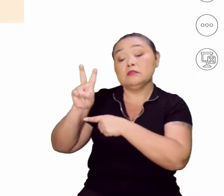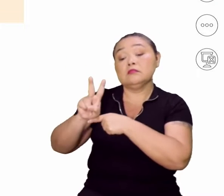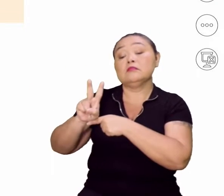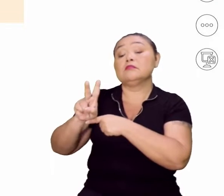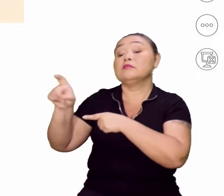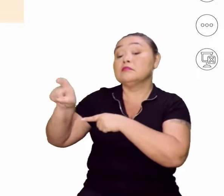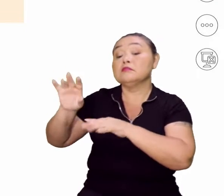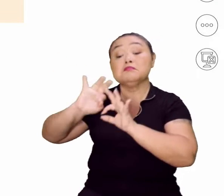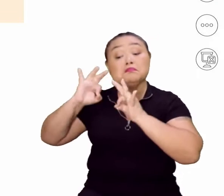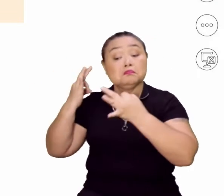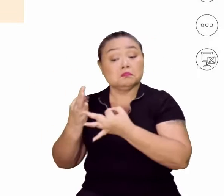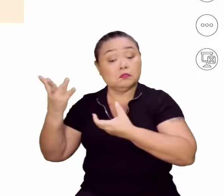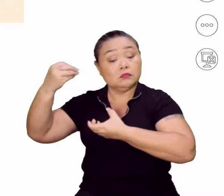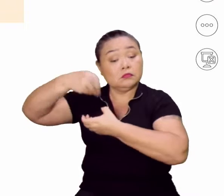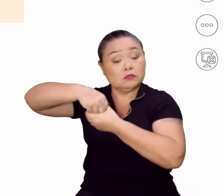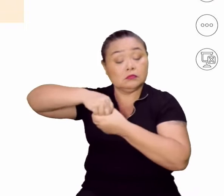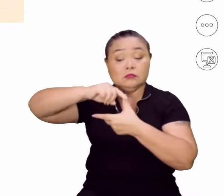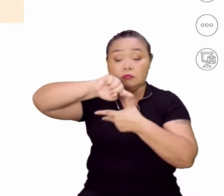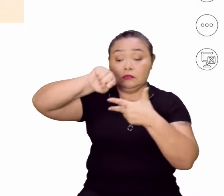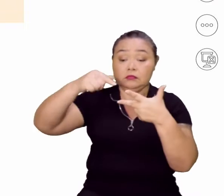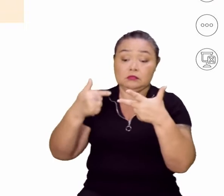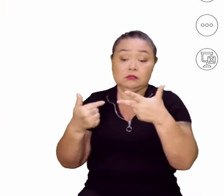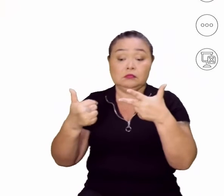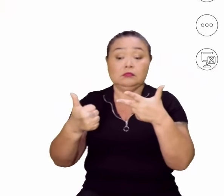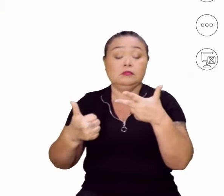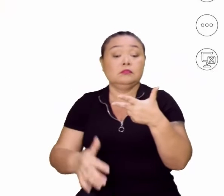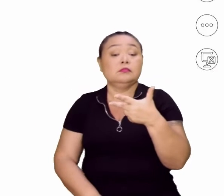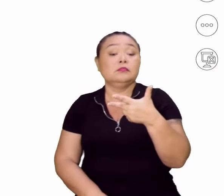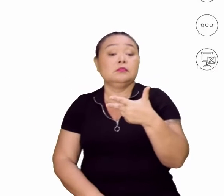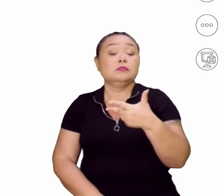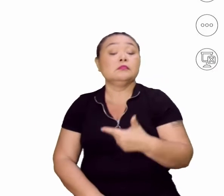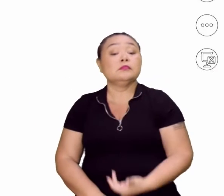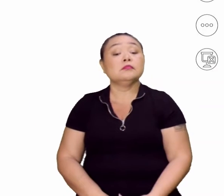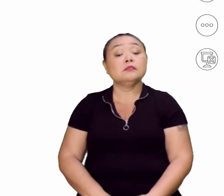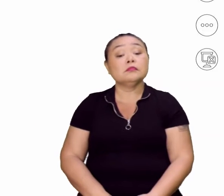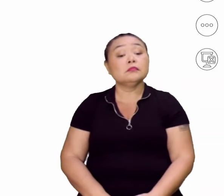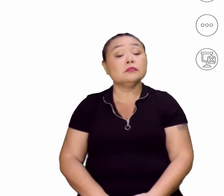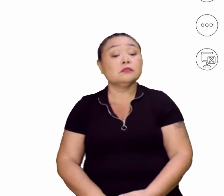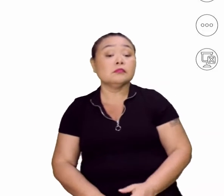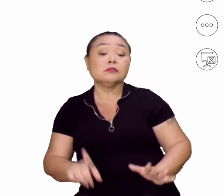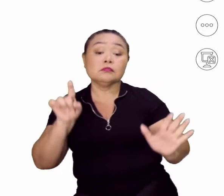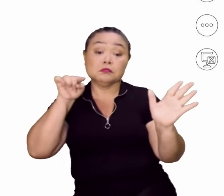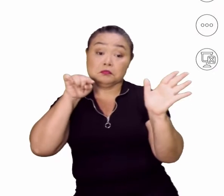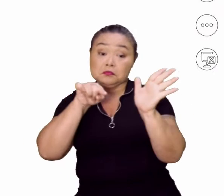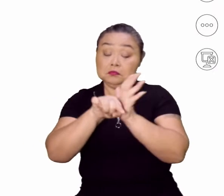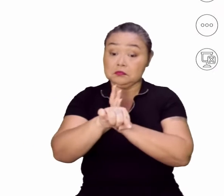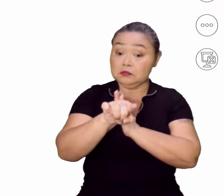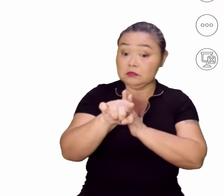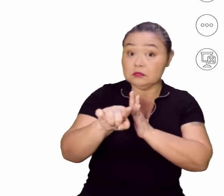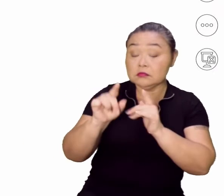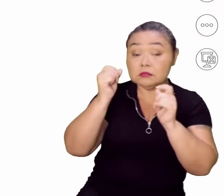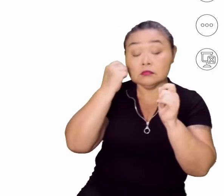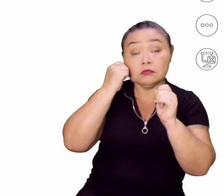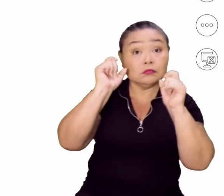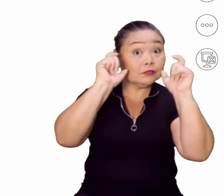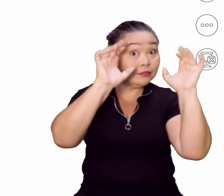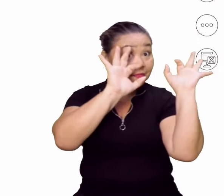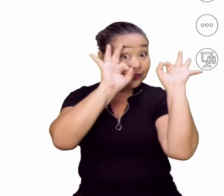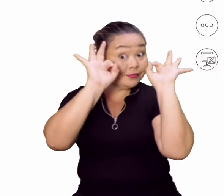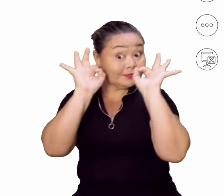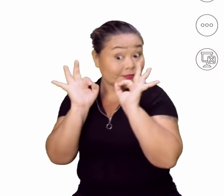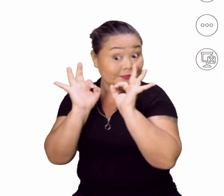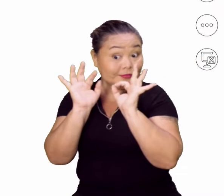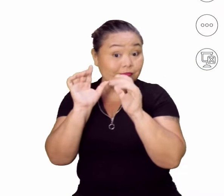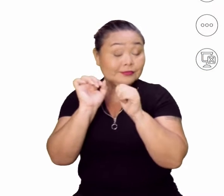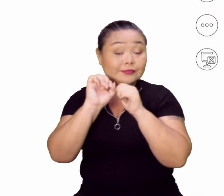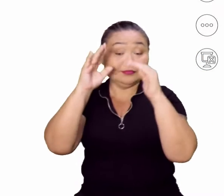agricultura familiar. Tudo isso está no setor primário da economia, tá bom? Perfeito. Então vamos lá para uma questão, vamos ver se todo mundo ficou ligado aí. Olha